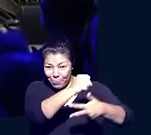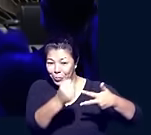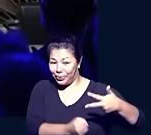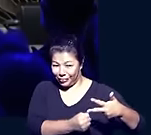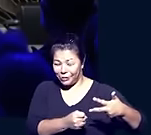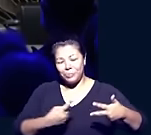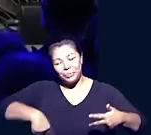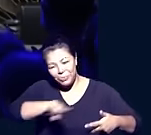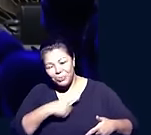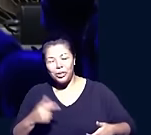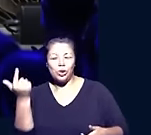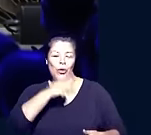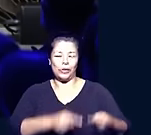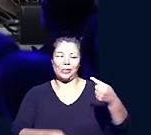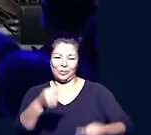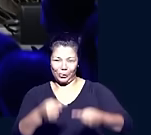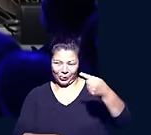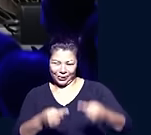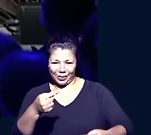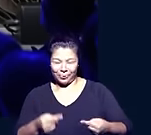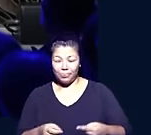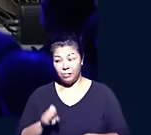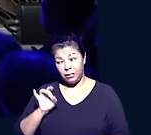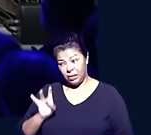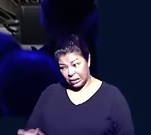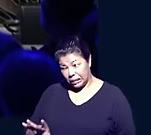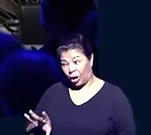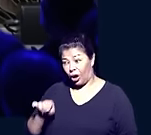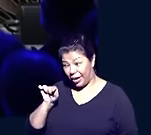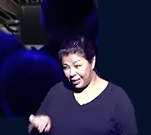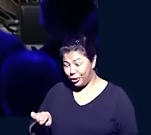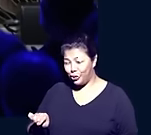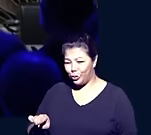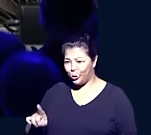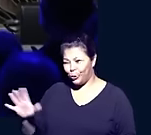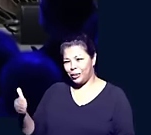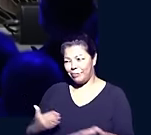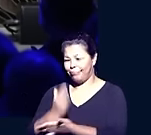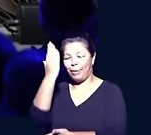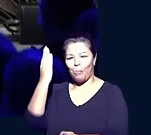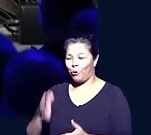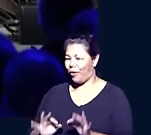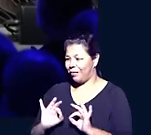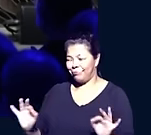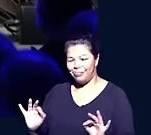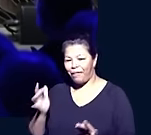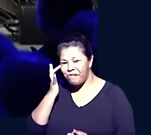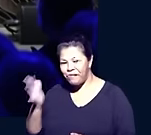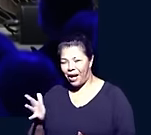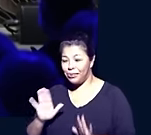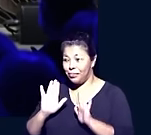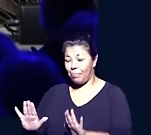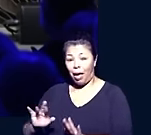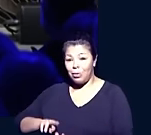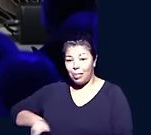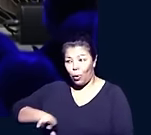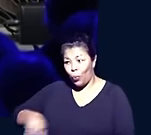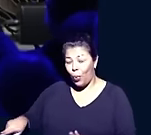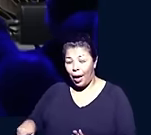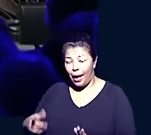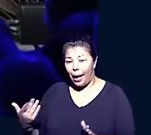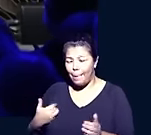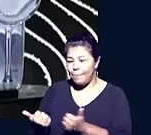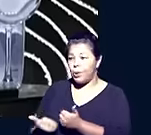assunto paraa discussão Presidente se fosse esse o congresso Estava fácil né já tinha aprovado a reforma administrativa o fato é que não é prioridade pro governo a ministra